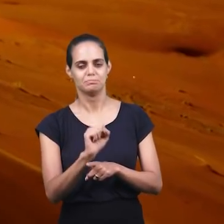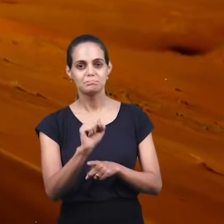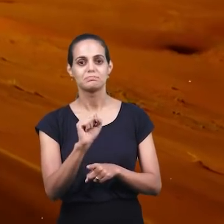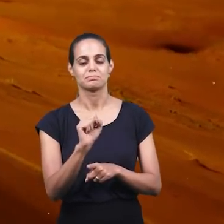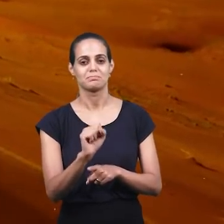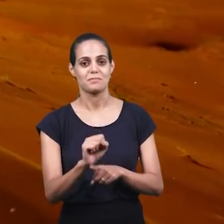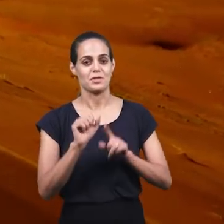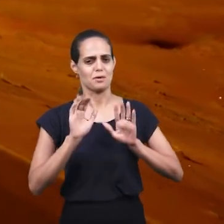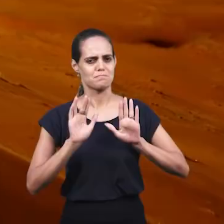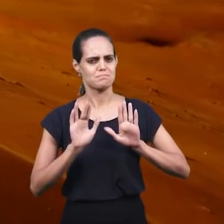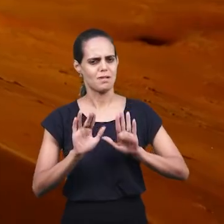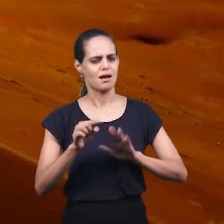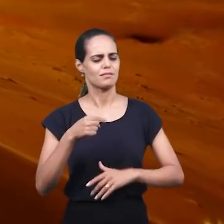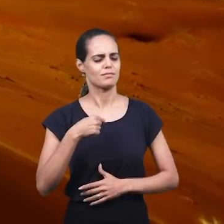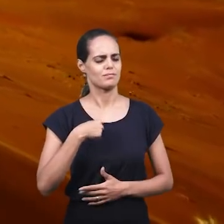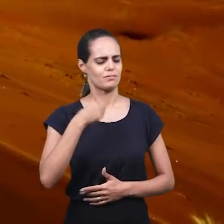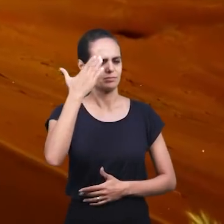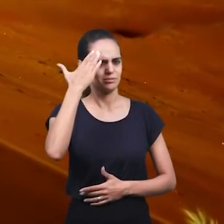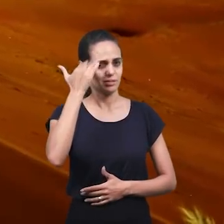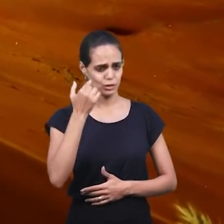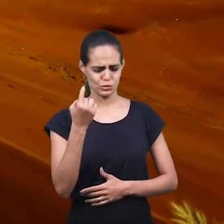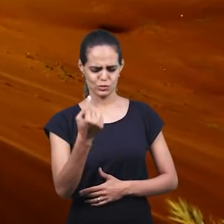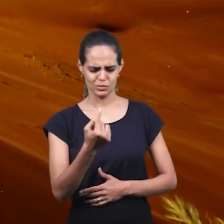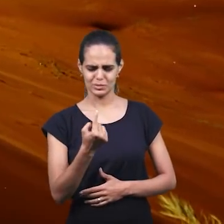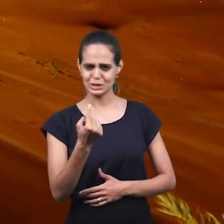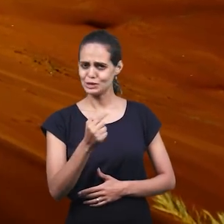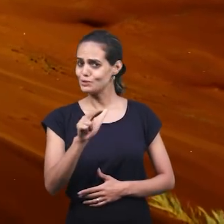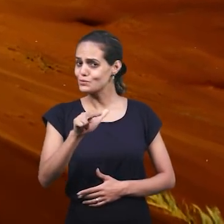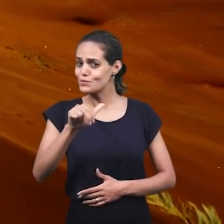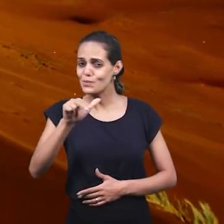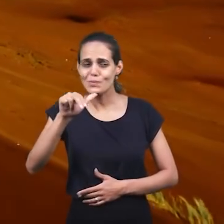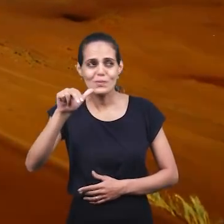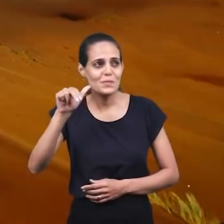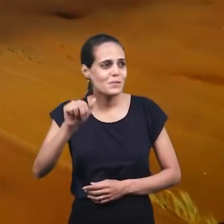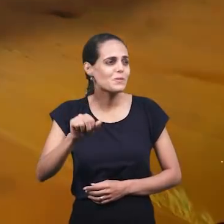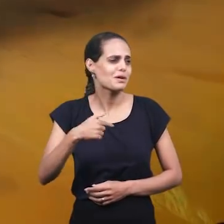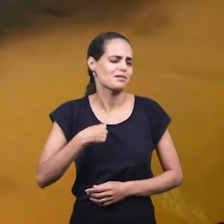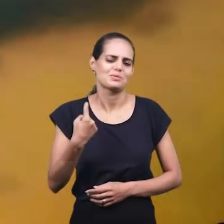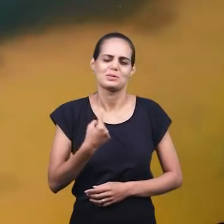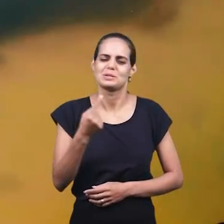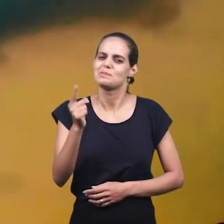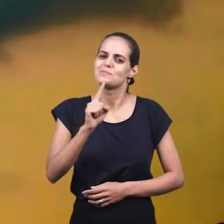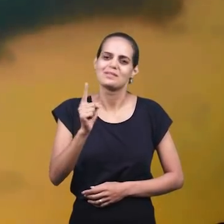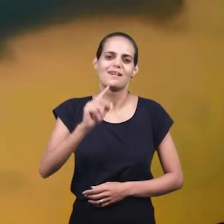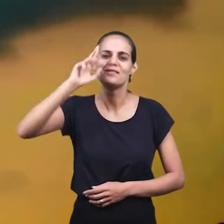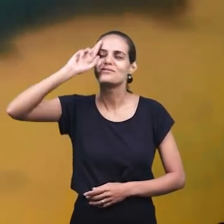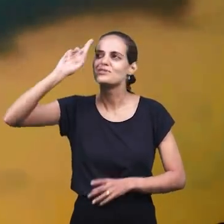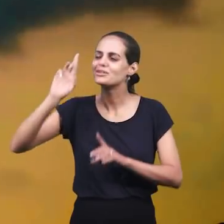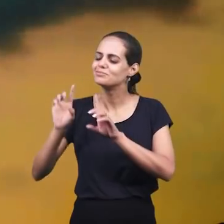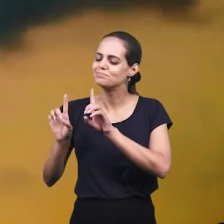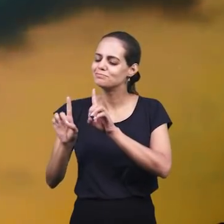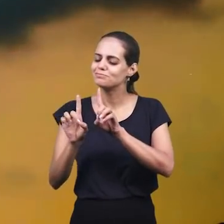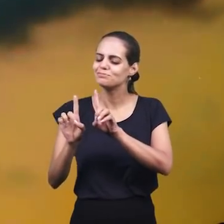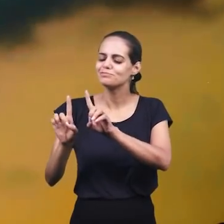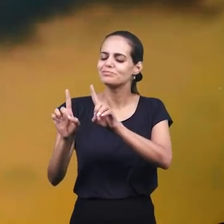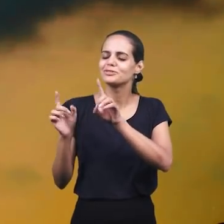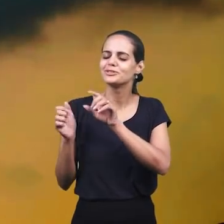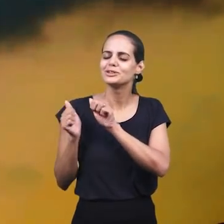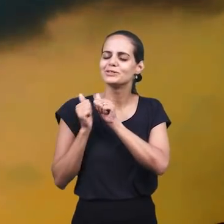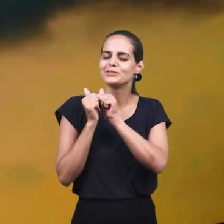mas sei que só eu não estou, comigo estás ao meu